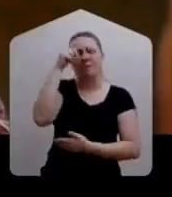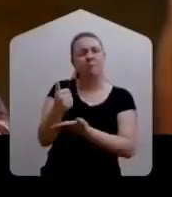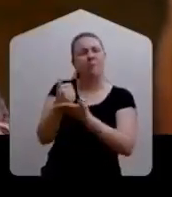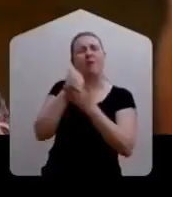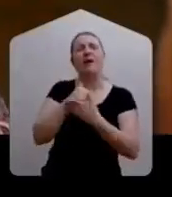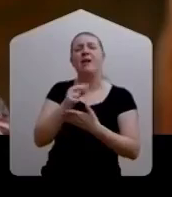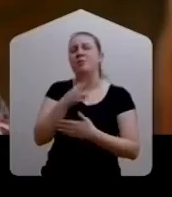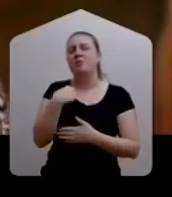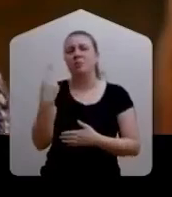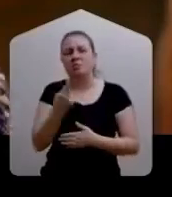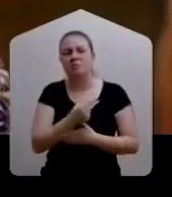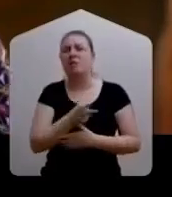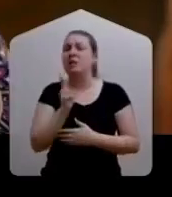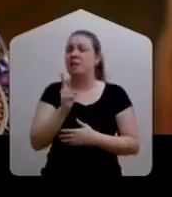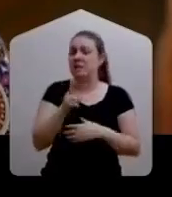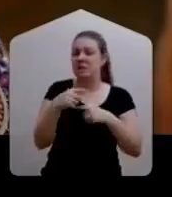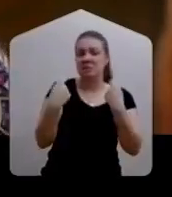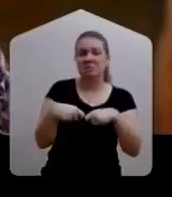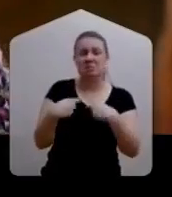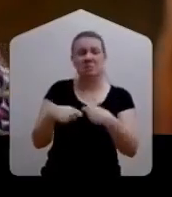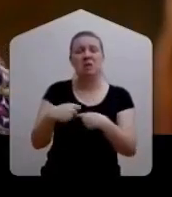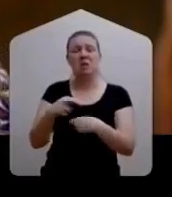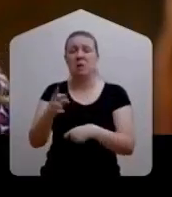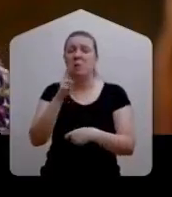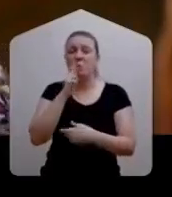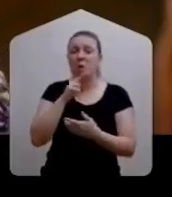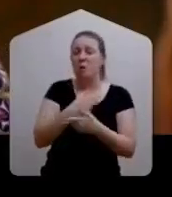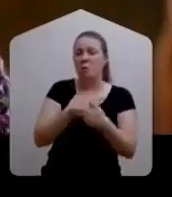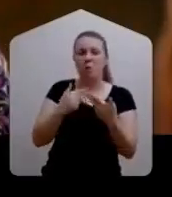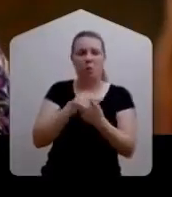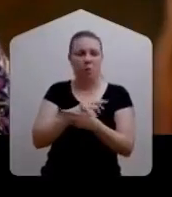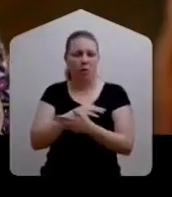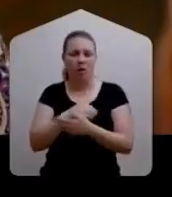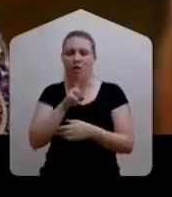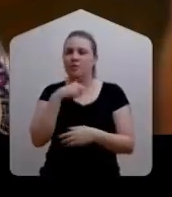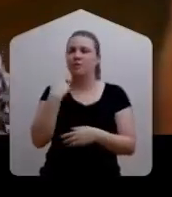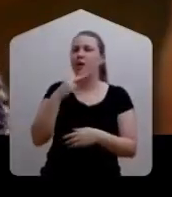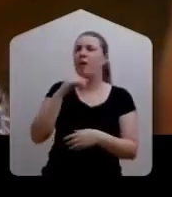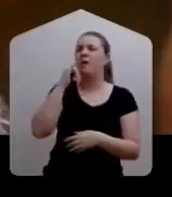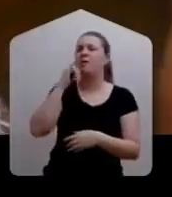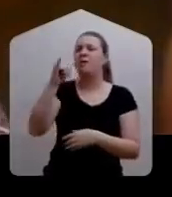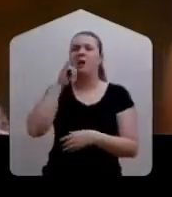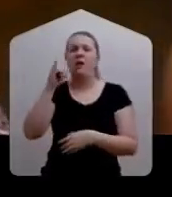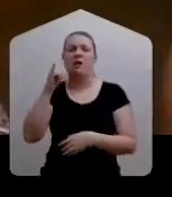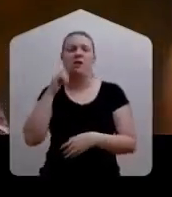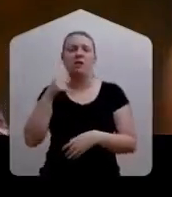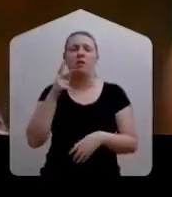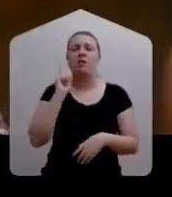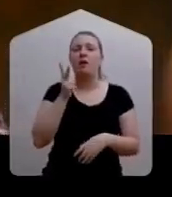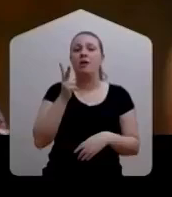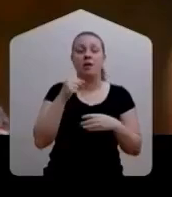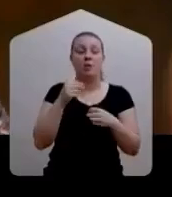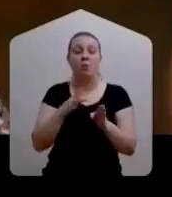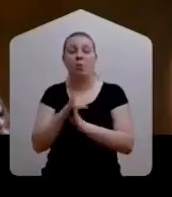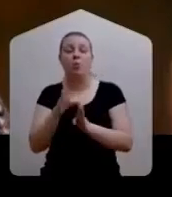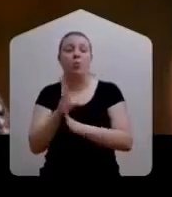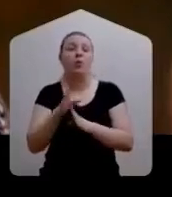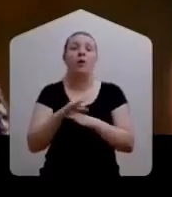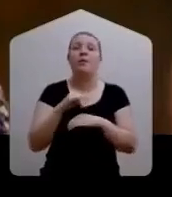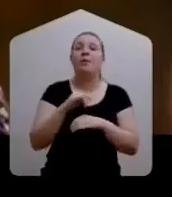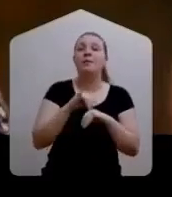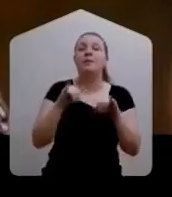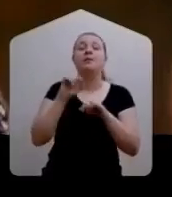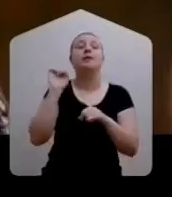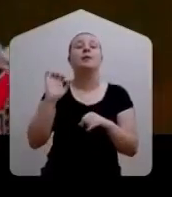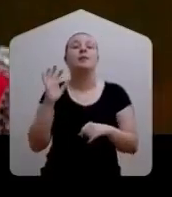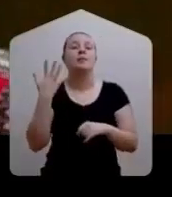né? Sempre que a gente podia ter alguma resposta de alguma coisa, assim, a gente comunicava lá e eles sempre orientavam o que estava